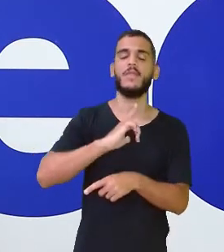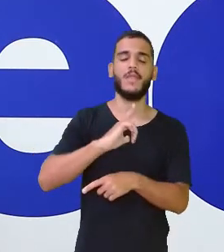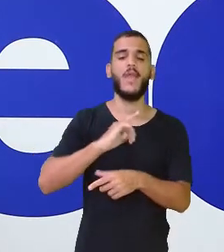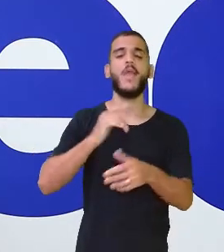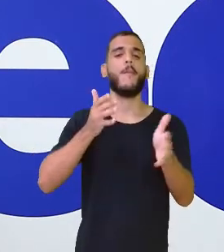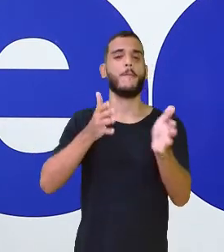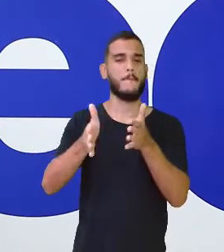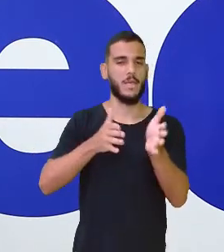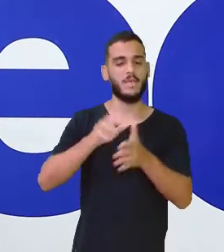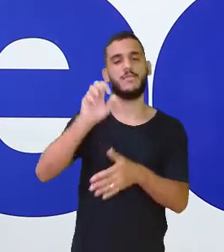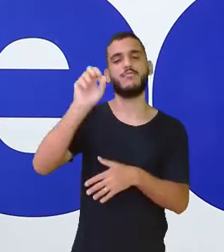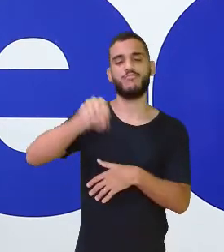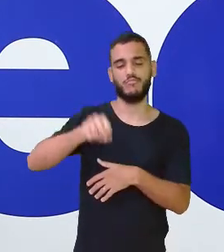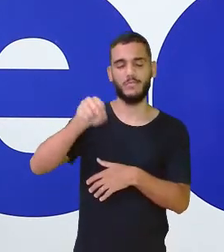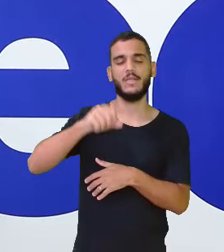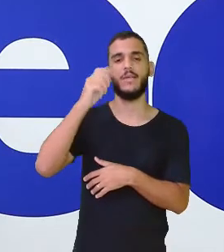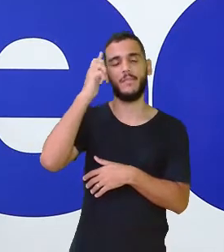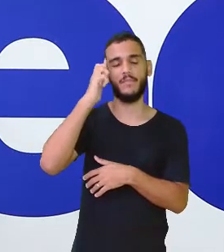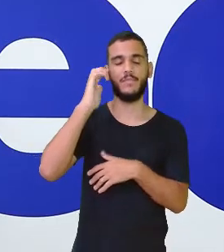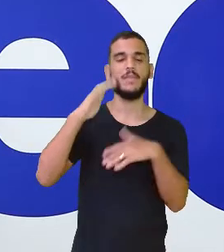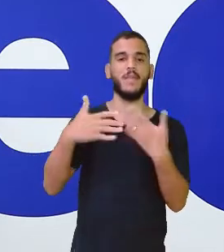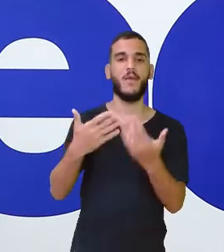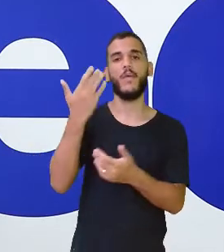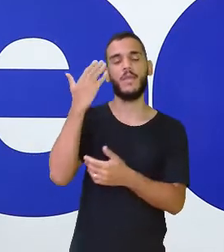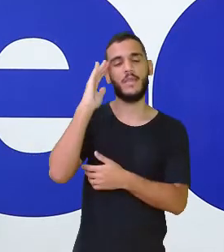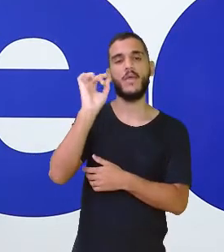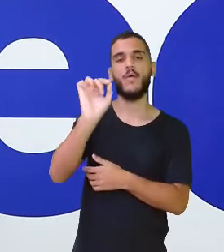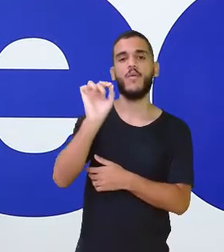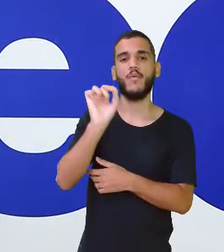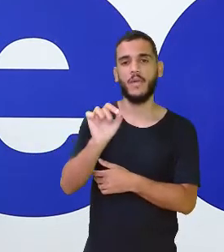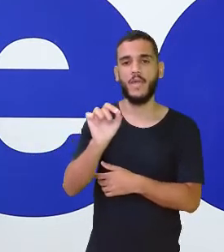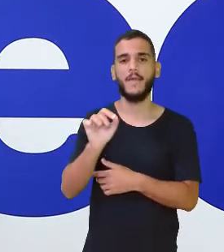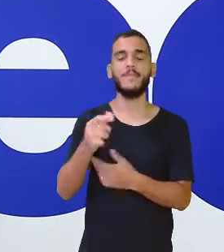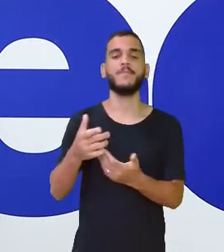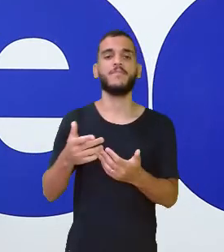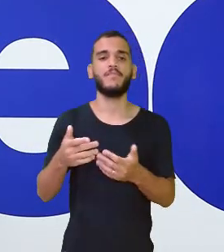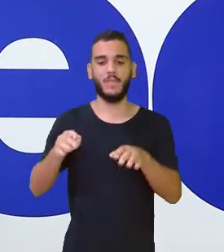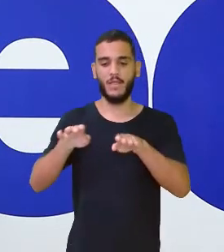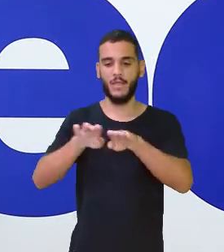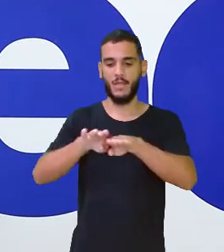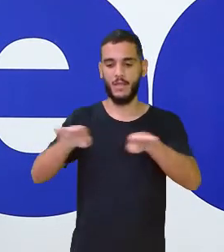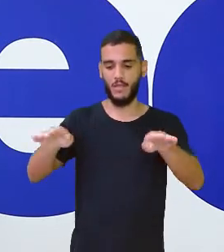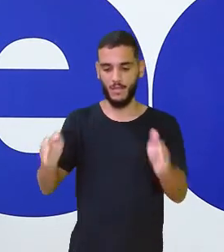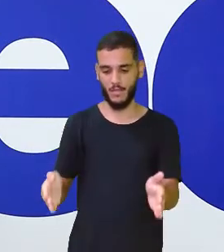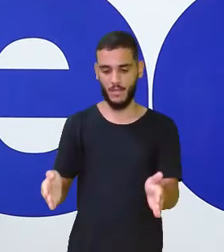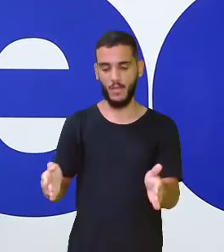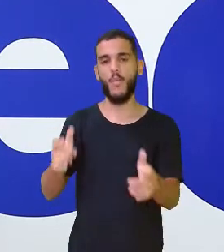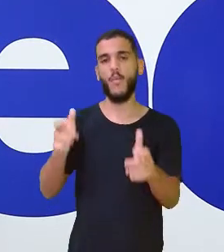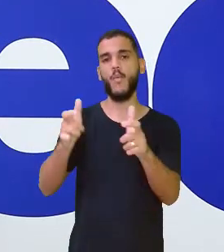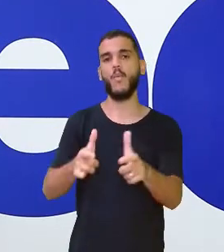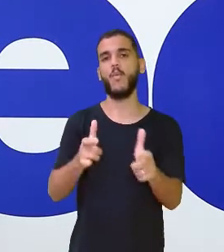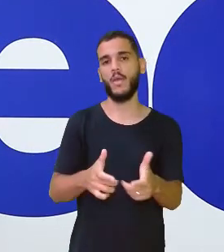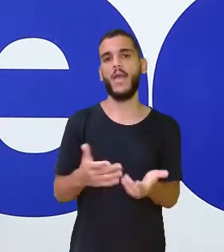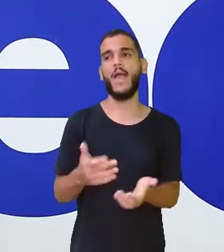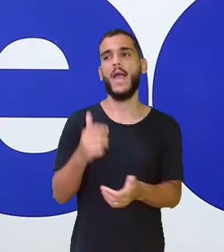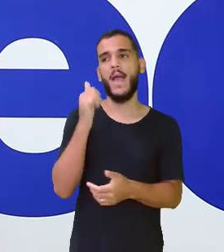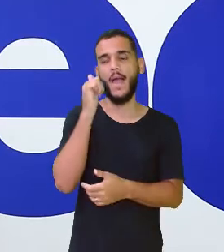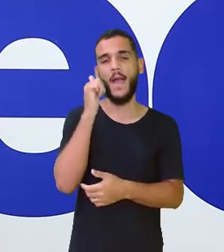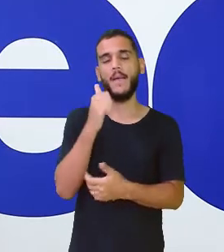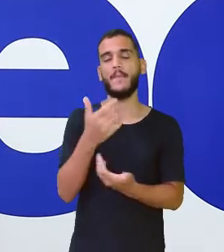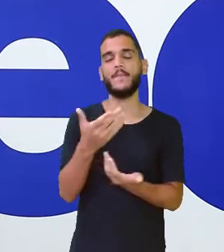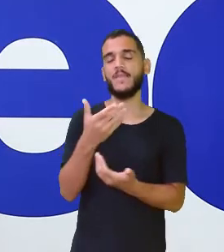daquela época. A gente entendeu a questão do criado mudo, porque esse criado mudo era um negro